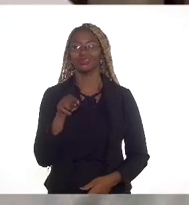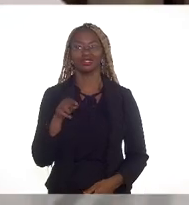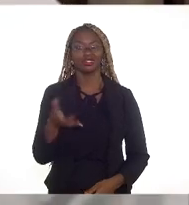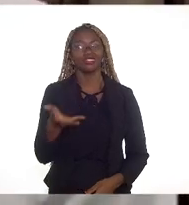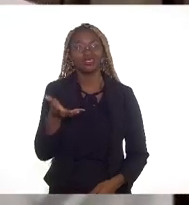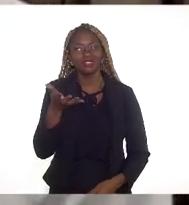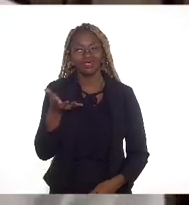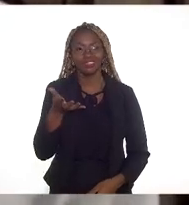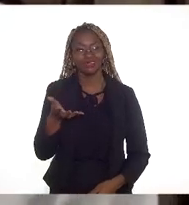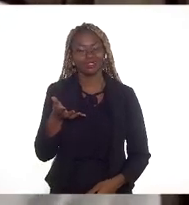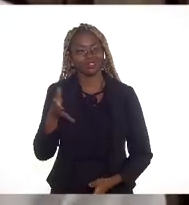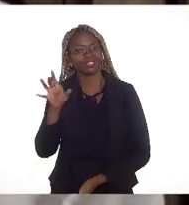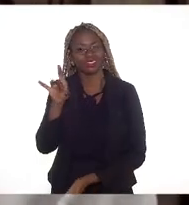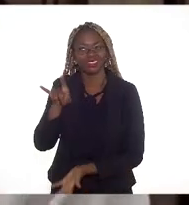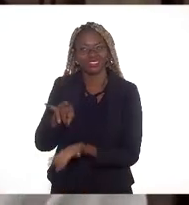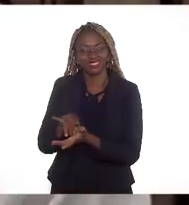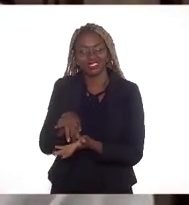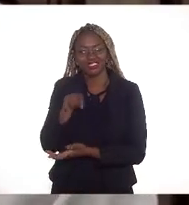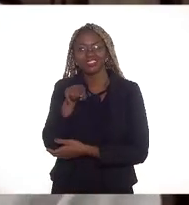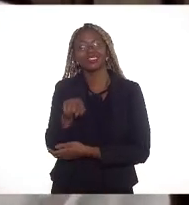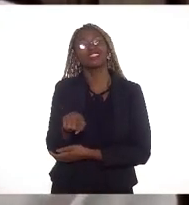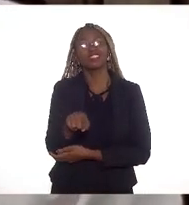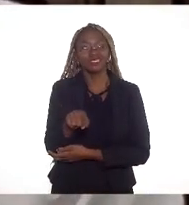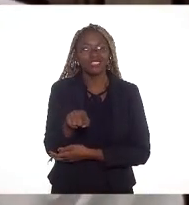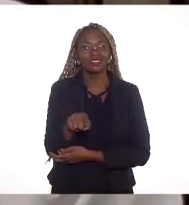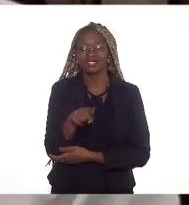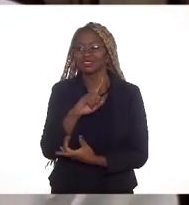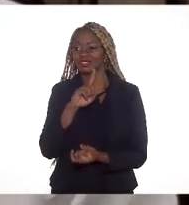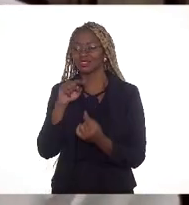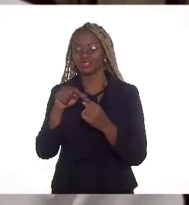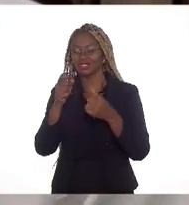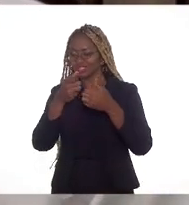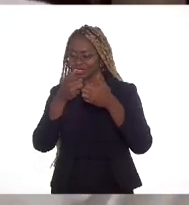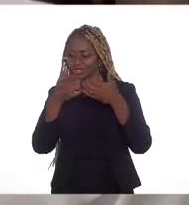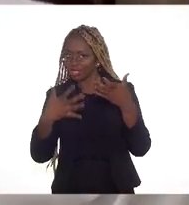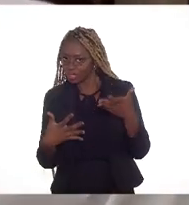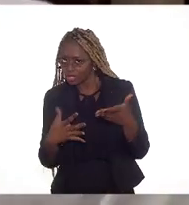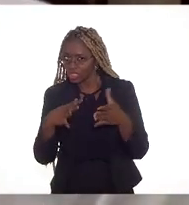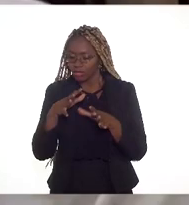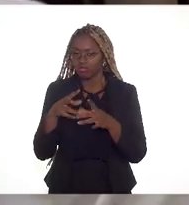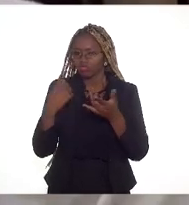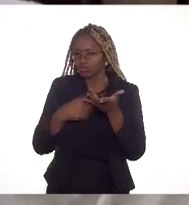nós pretendemos materializar através da definição,